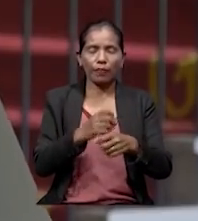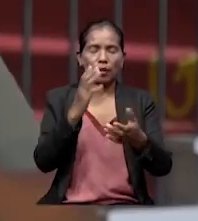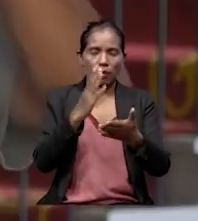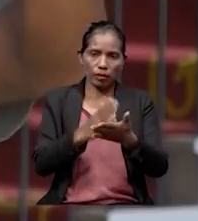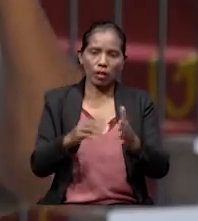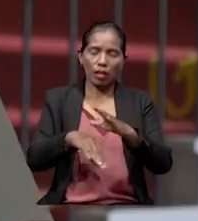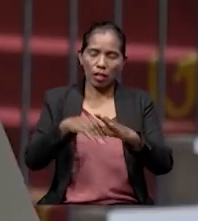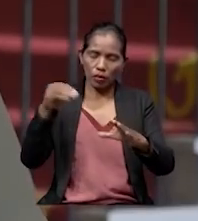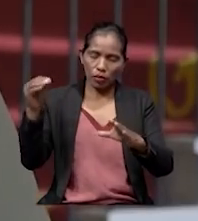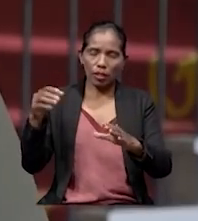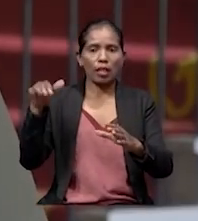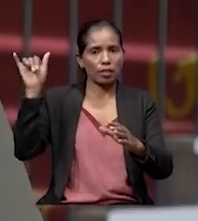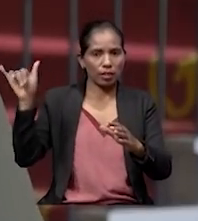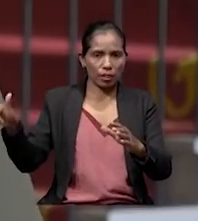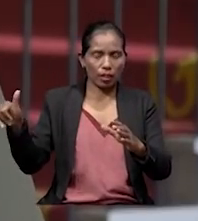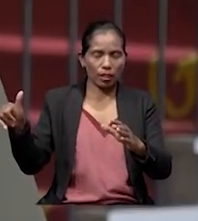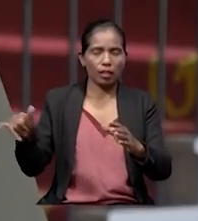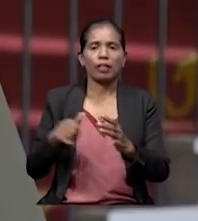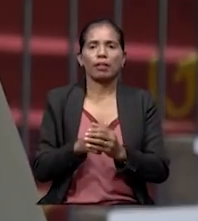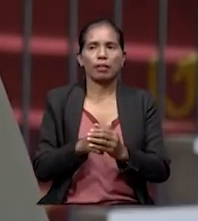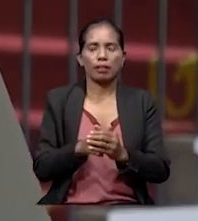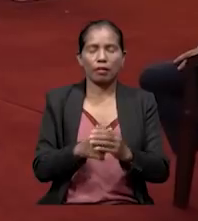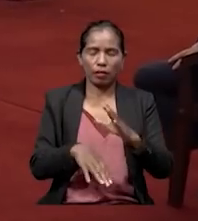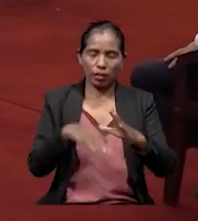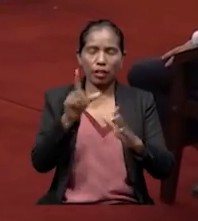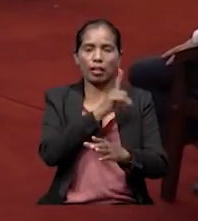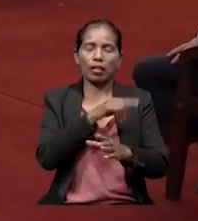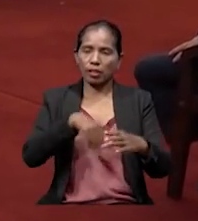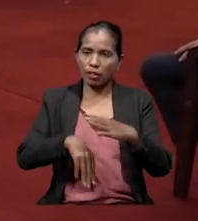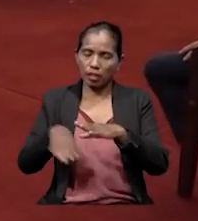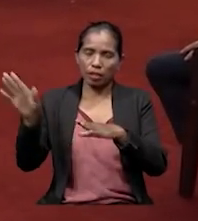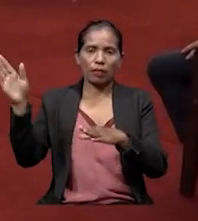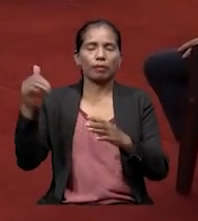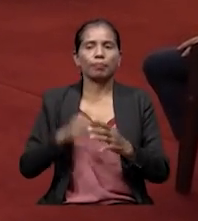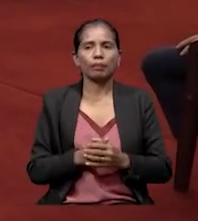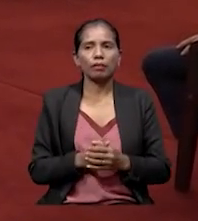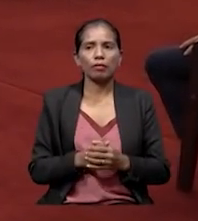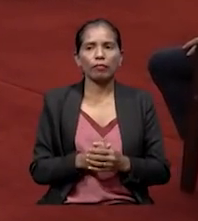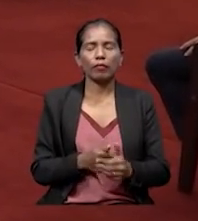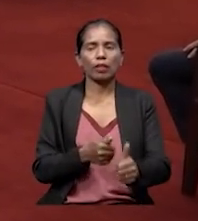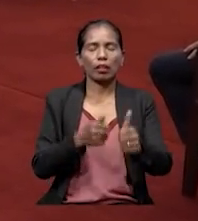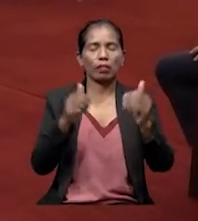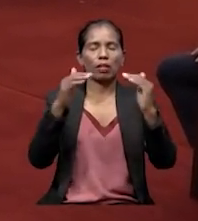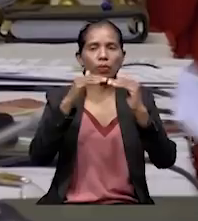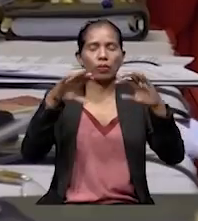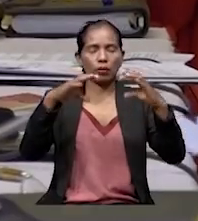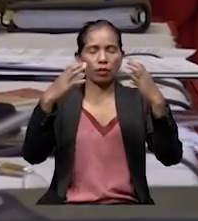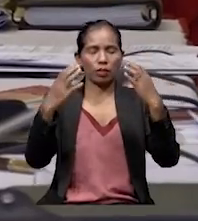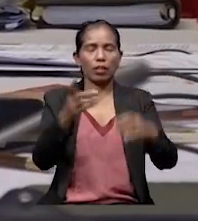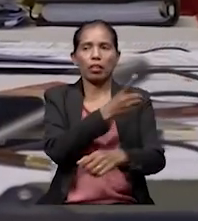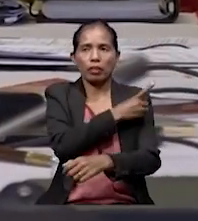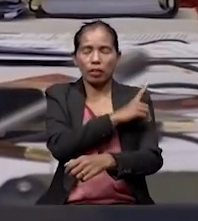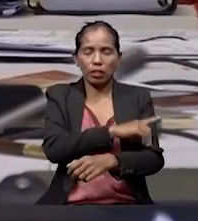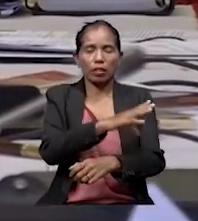general, ela é ali. E também com a general, né, sai tia vai ali. Tudo observação, ZNN, reunião Conselho Superior de Defesa